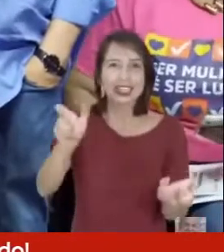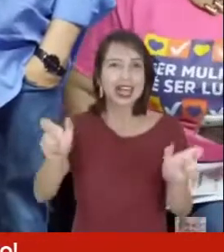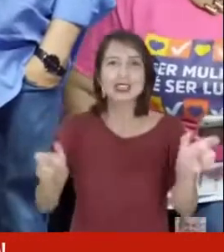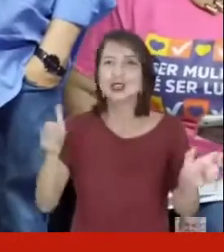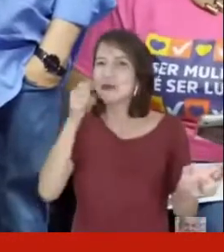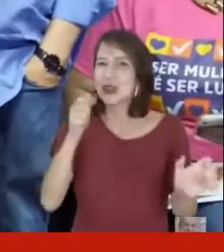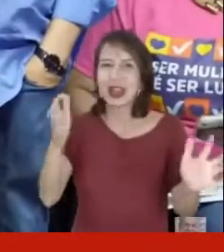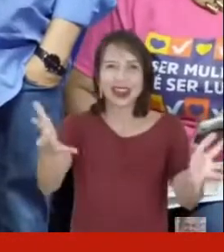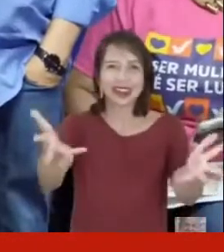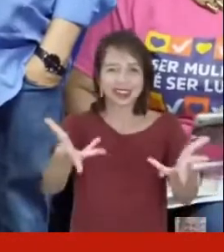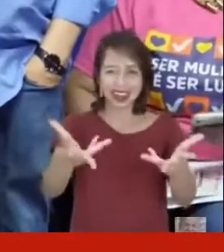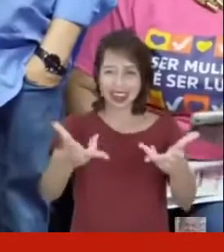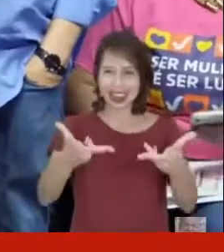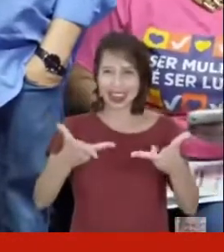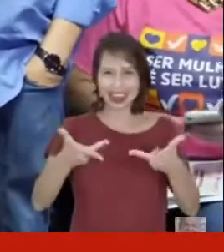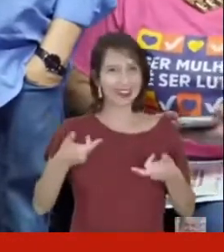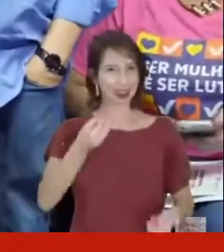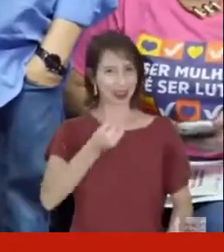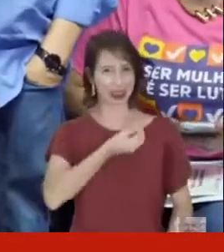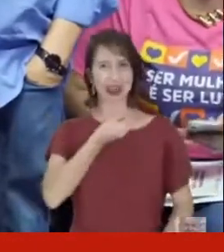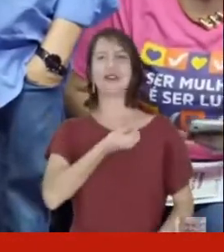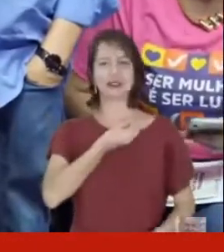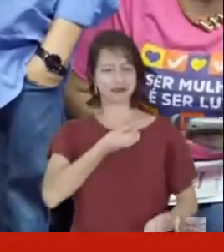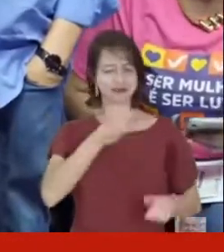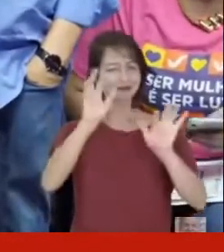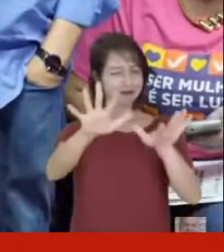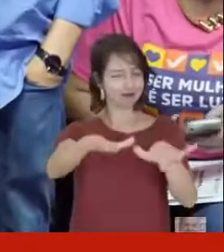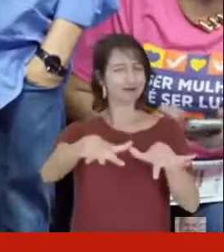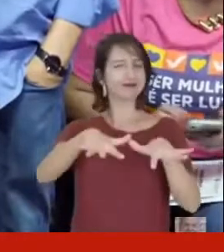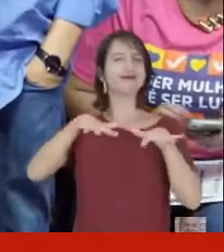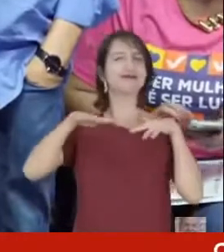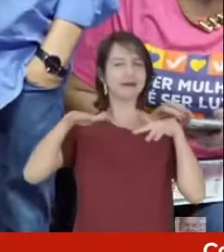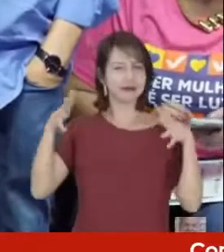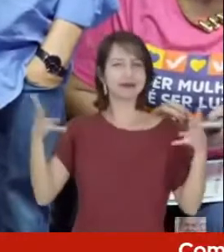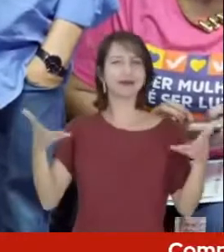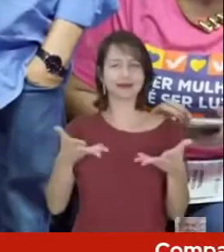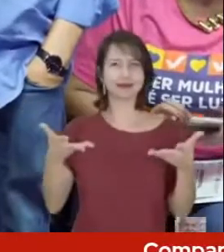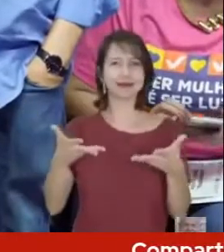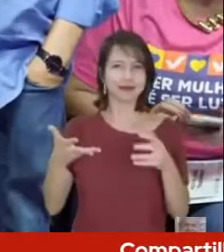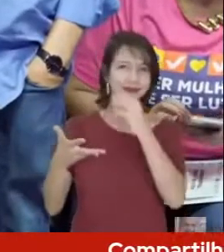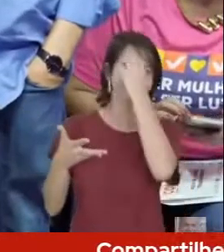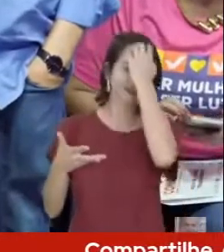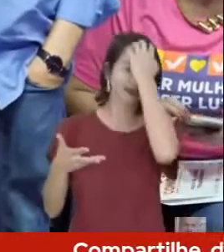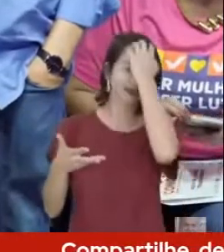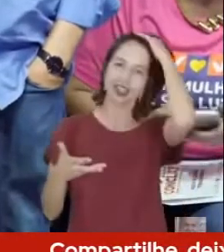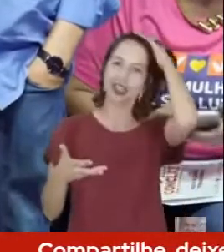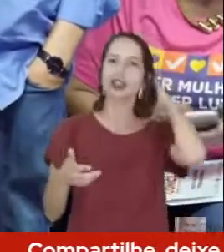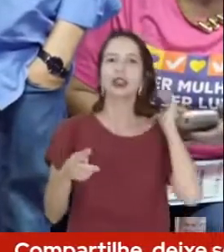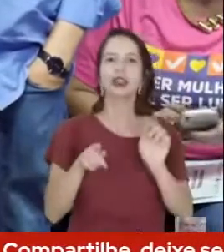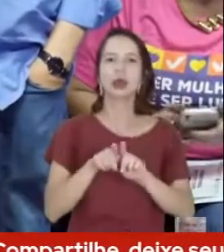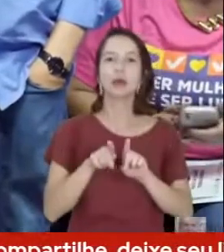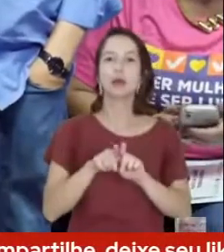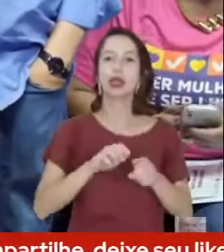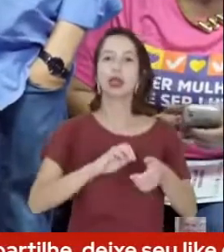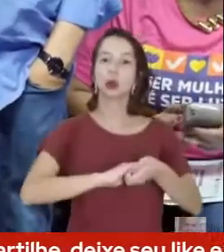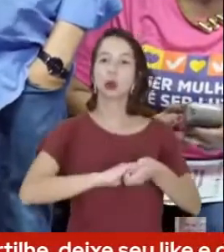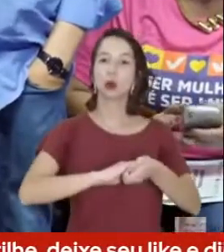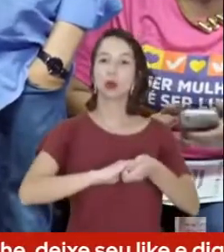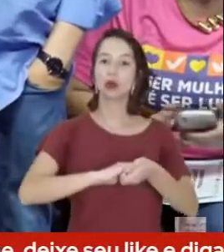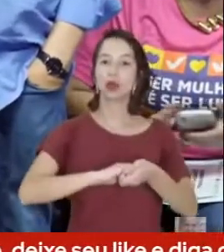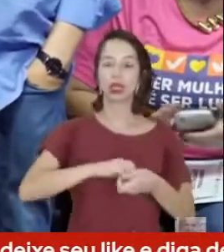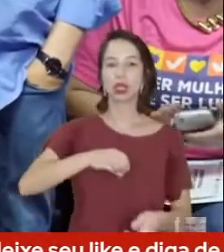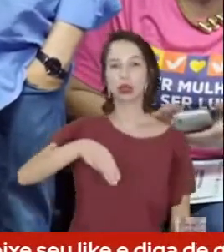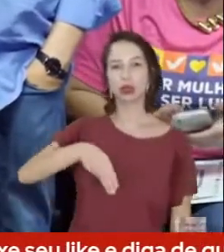Também cumprimentando o meu presidente Miguel, da Força Sindical.